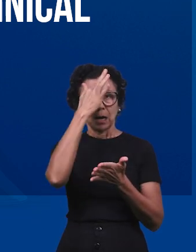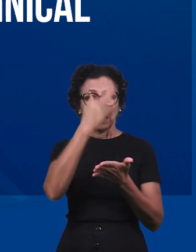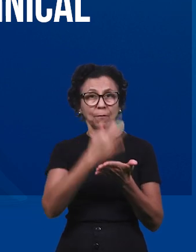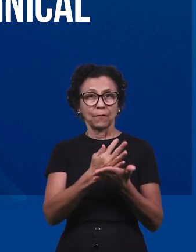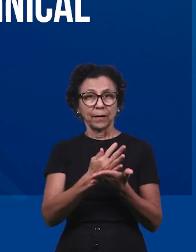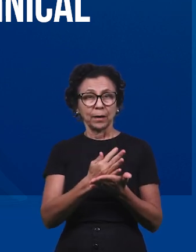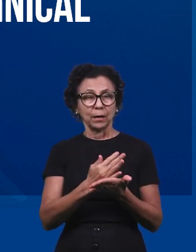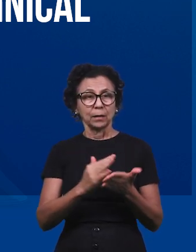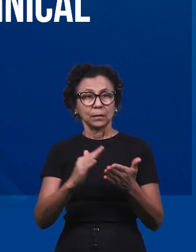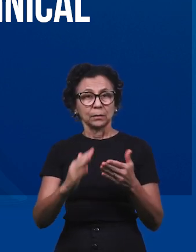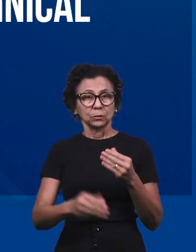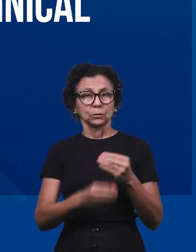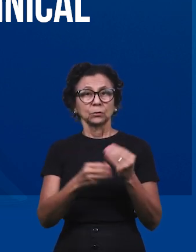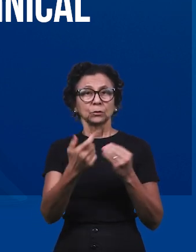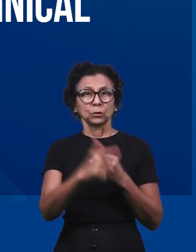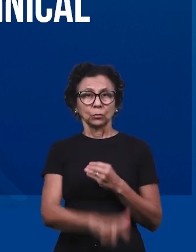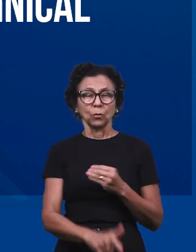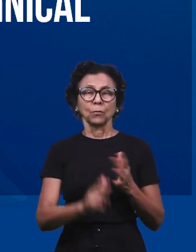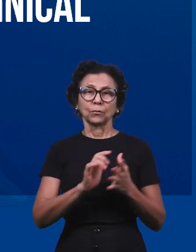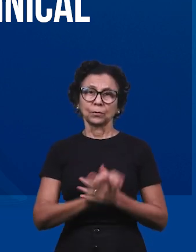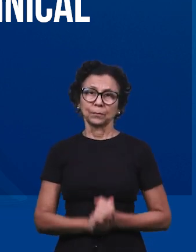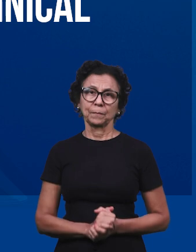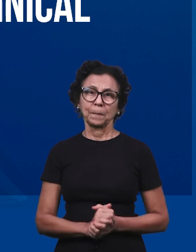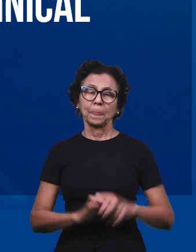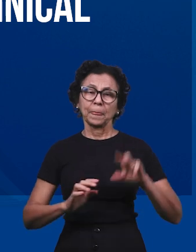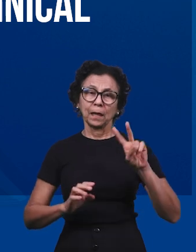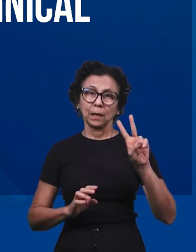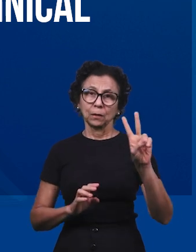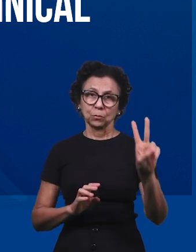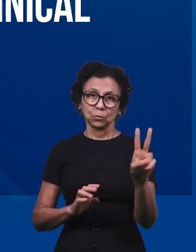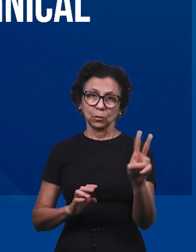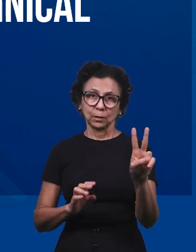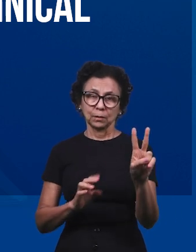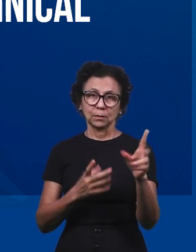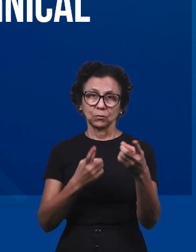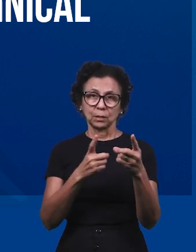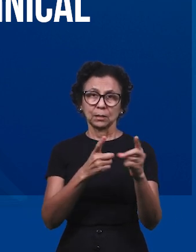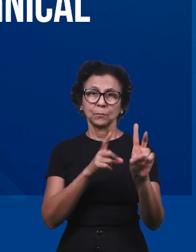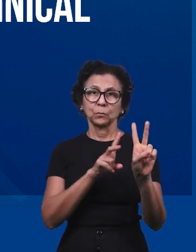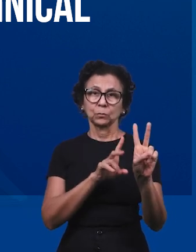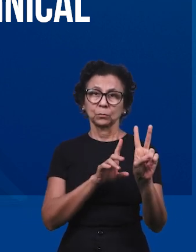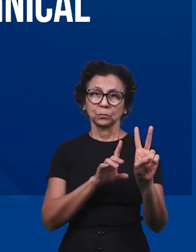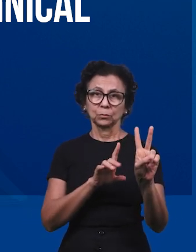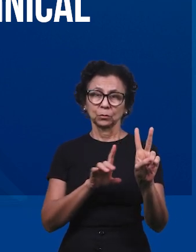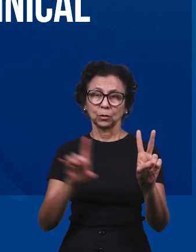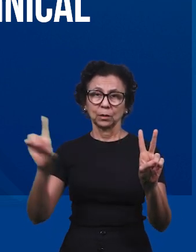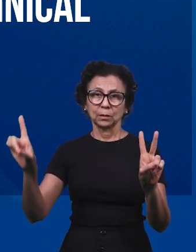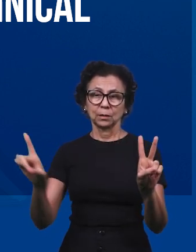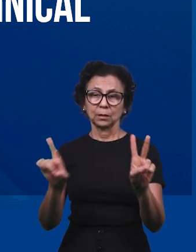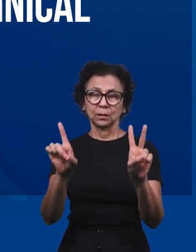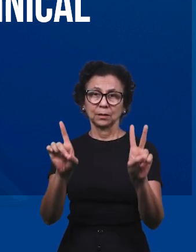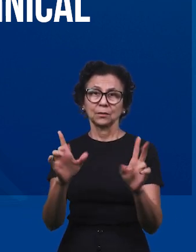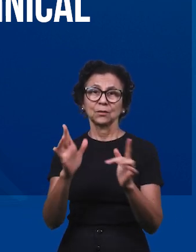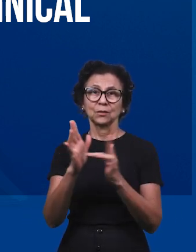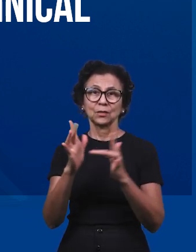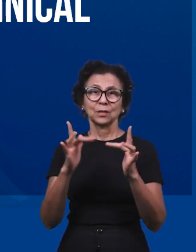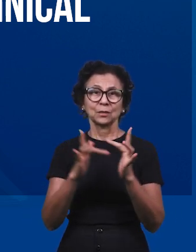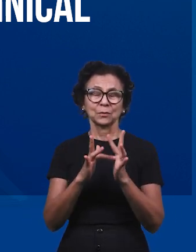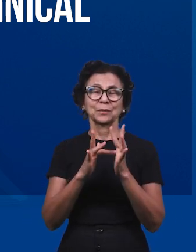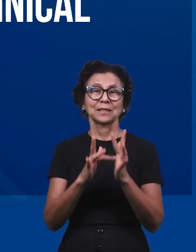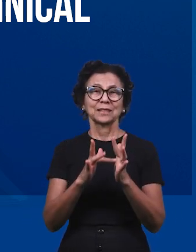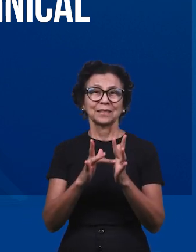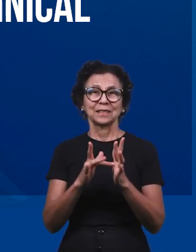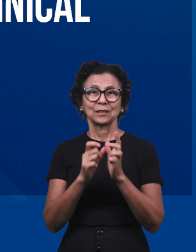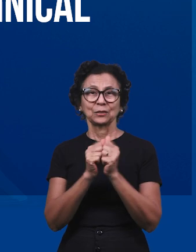se assentassem à mesa com o Senhor. Mas também lhes deu outro grande benefício. Os seus olhos